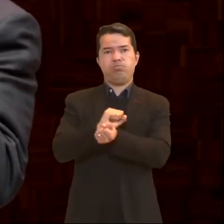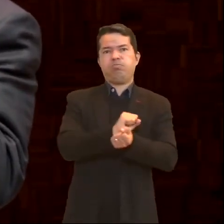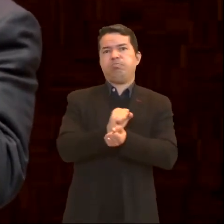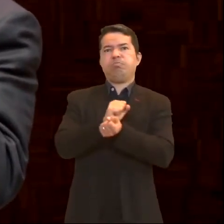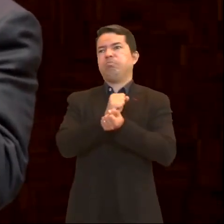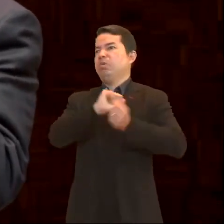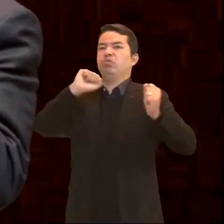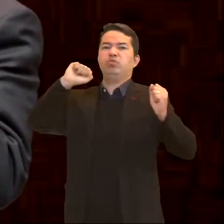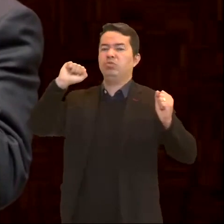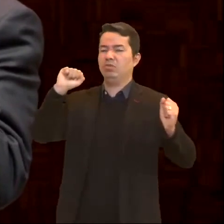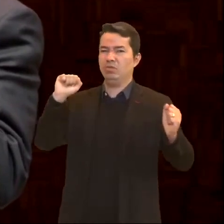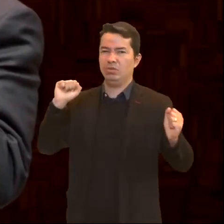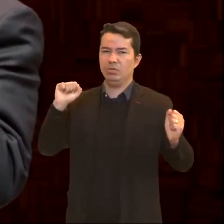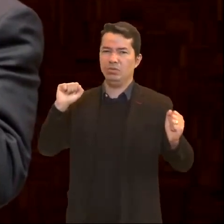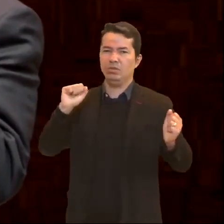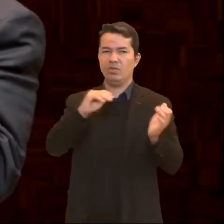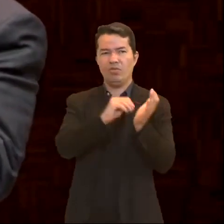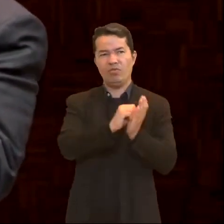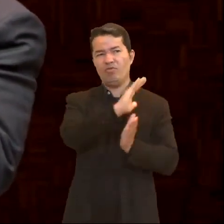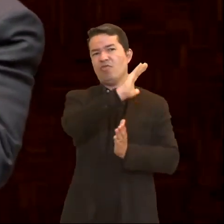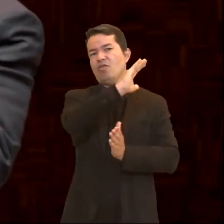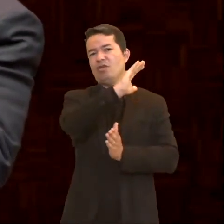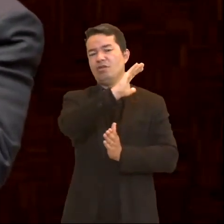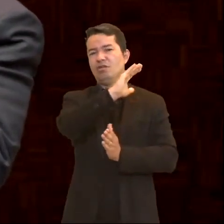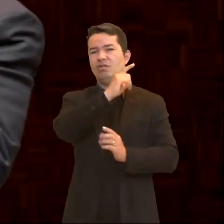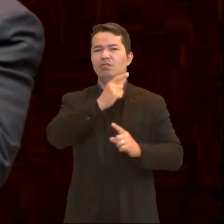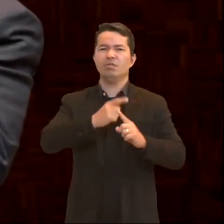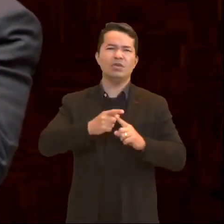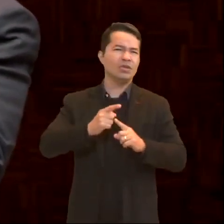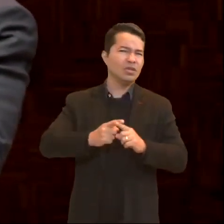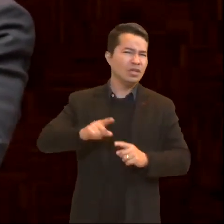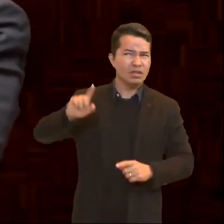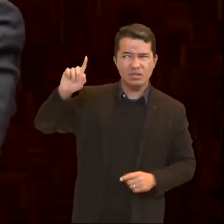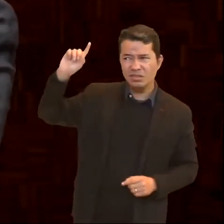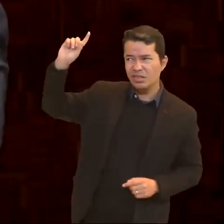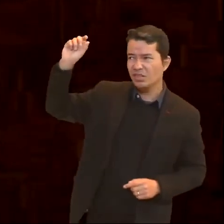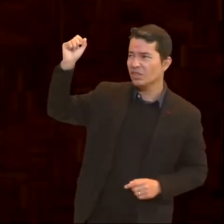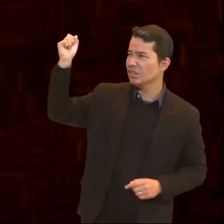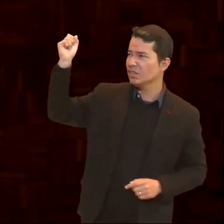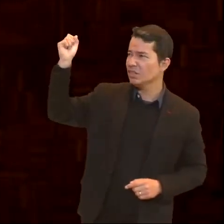adiante, saem, porque a graça de Deus se renova na nossa vida.